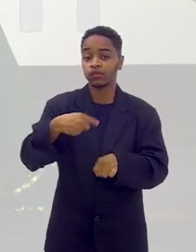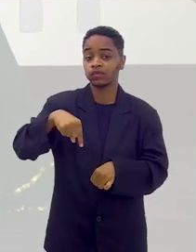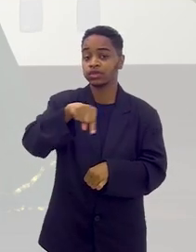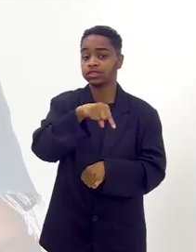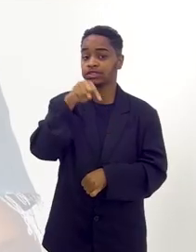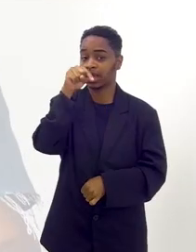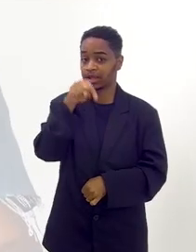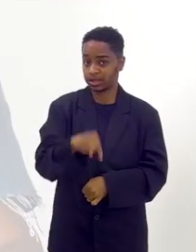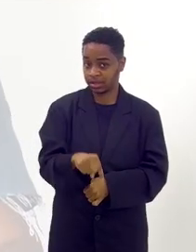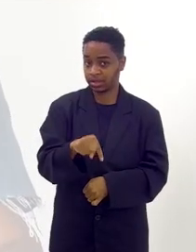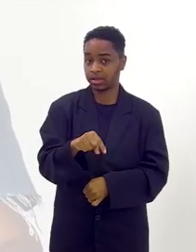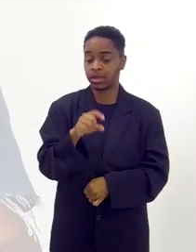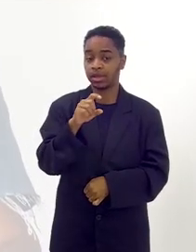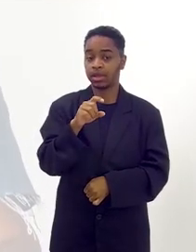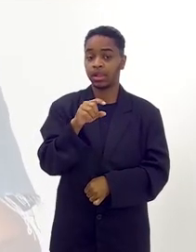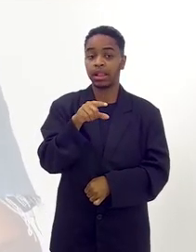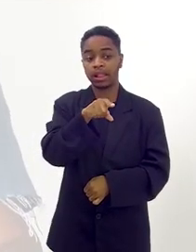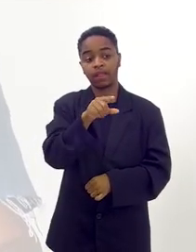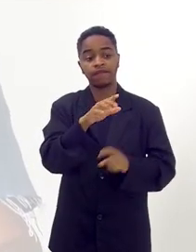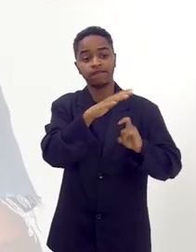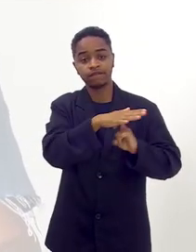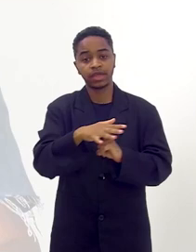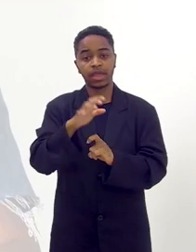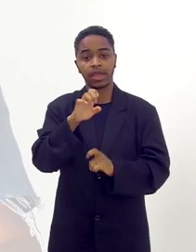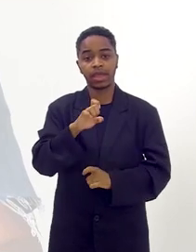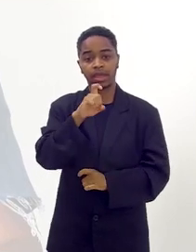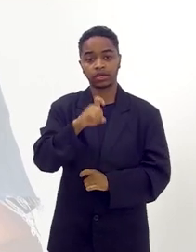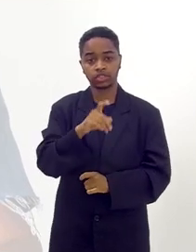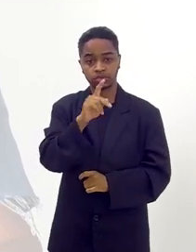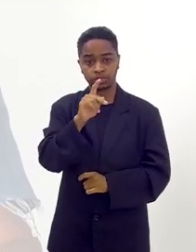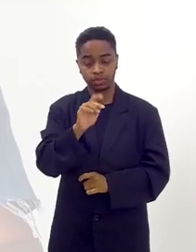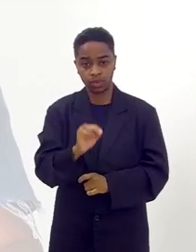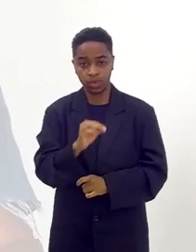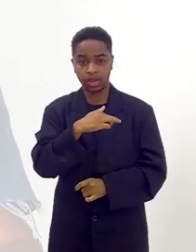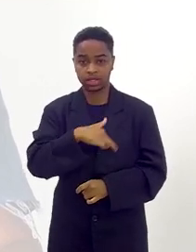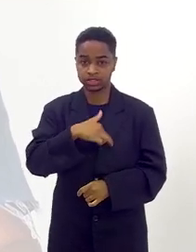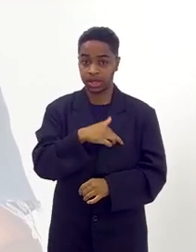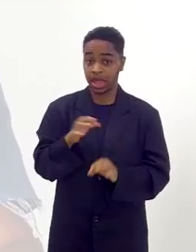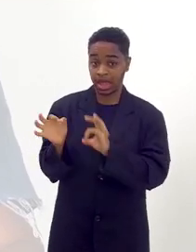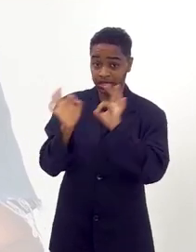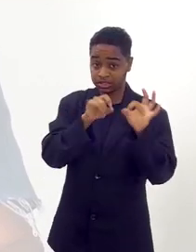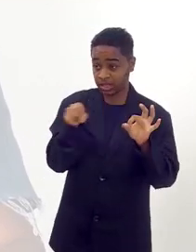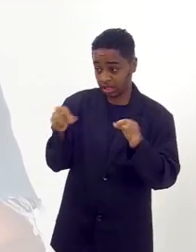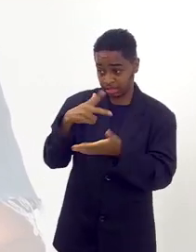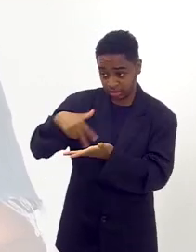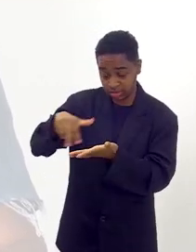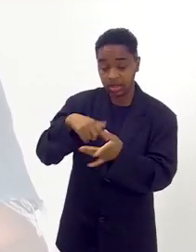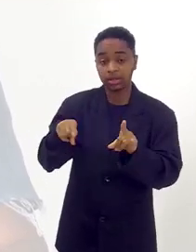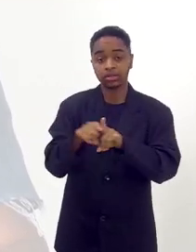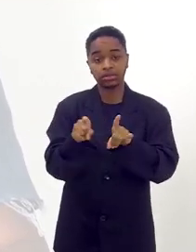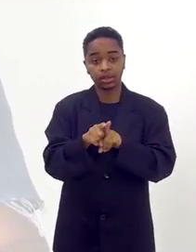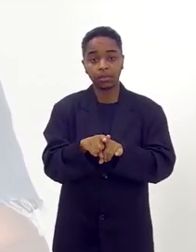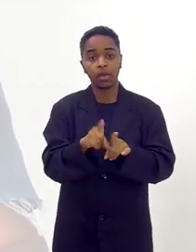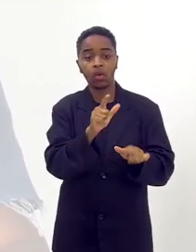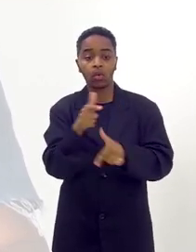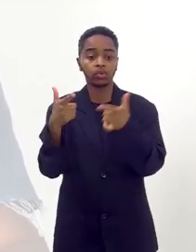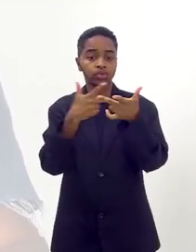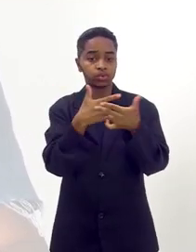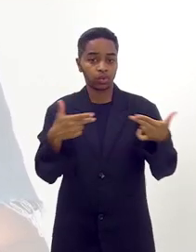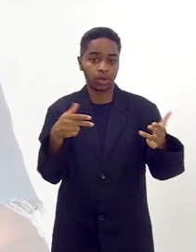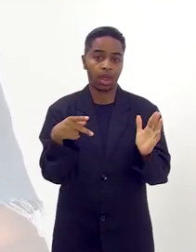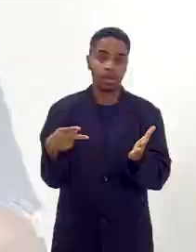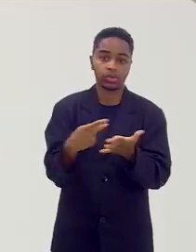esperando vocês lá na Expo Religião para assistir não só a Deb Maia, mas tudo